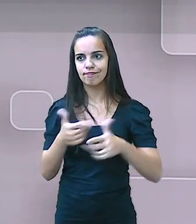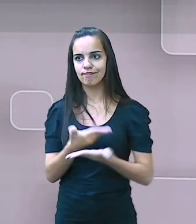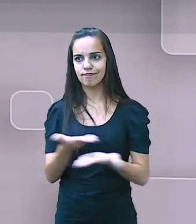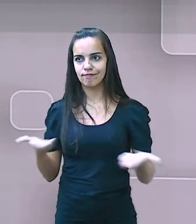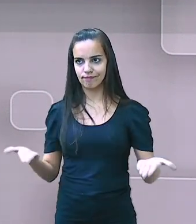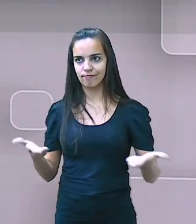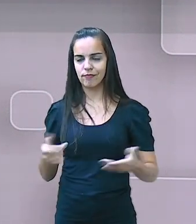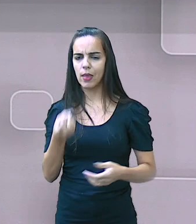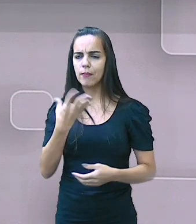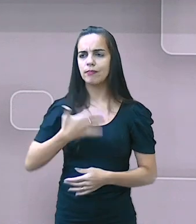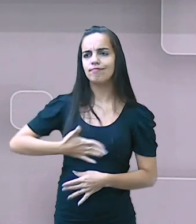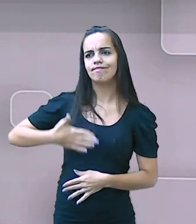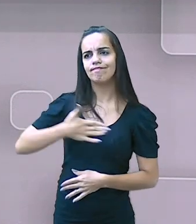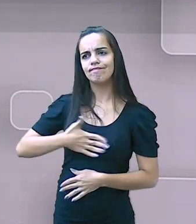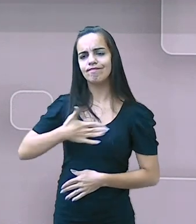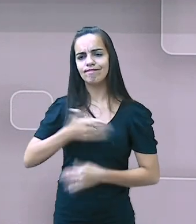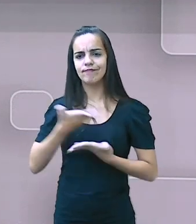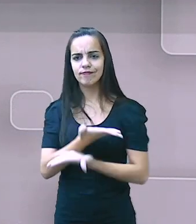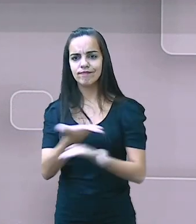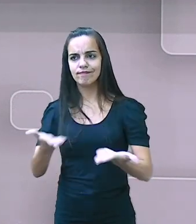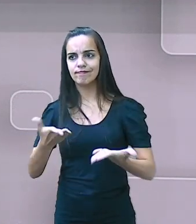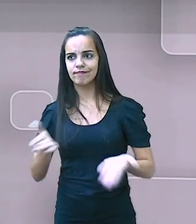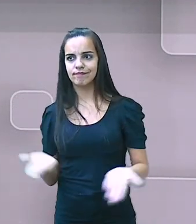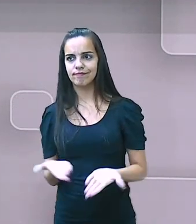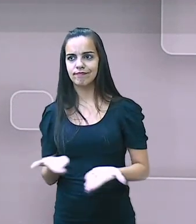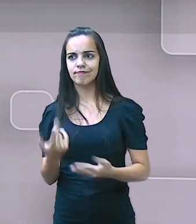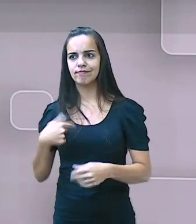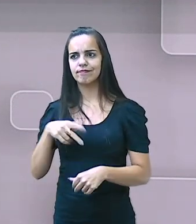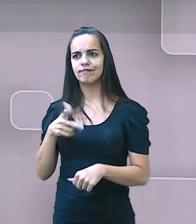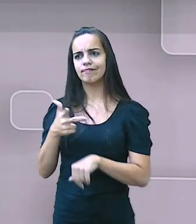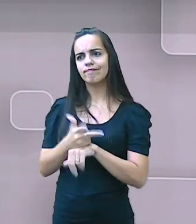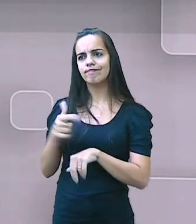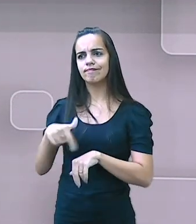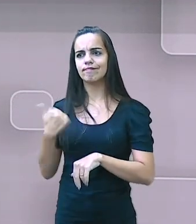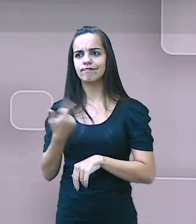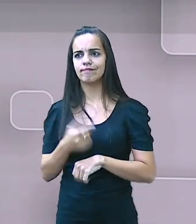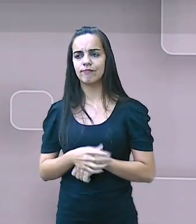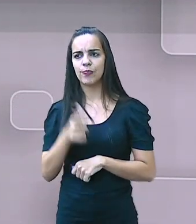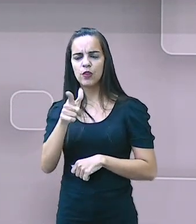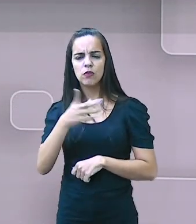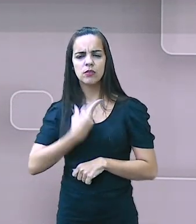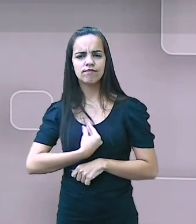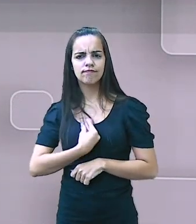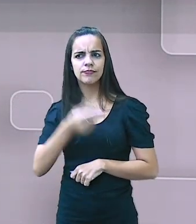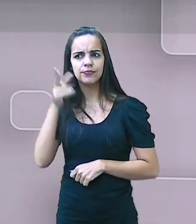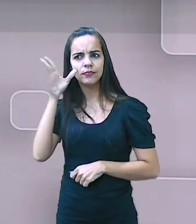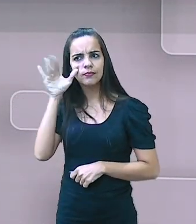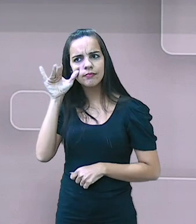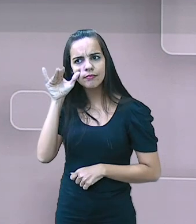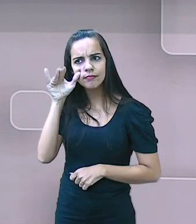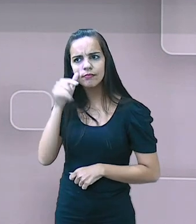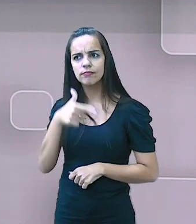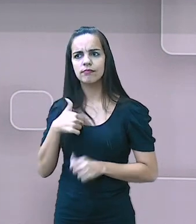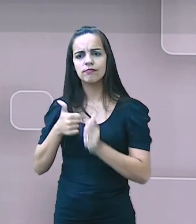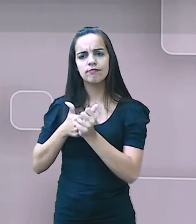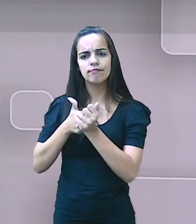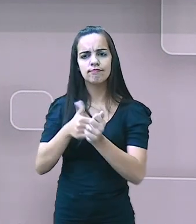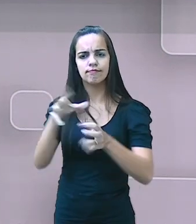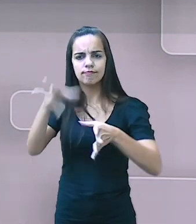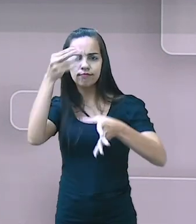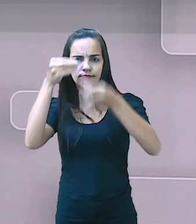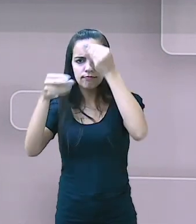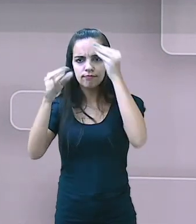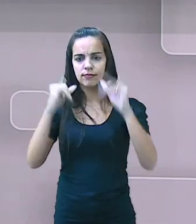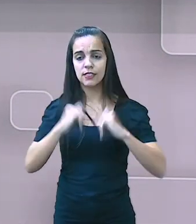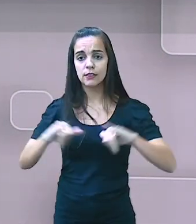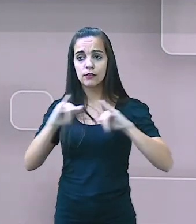um prazer ter você aqui. Você tem condições de assistir, reprisar essas informações quando